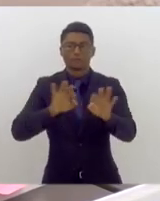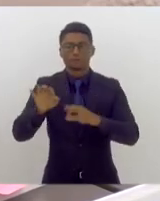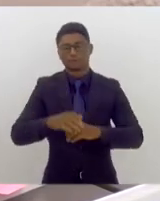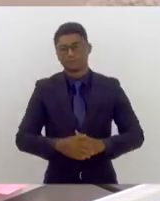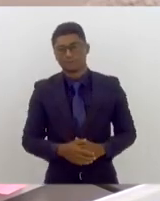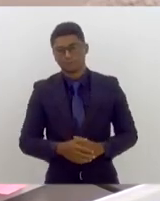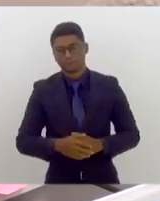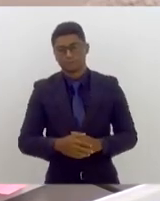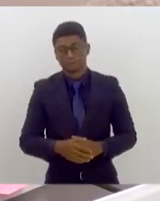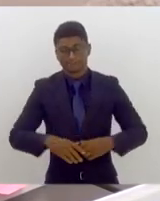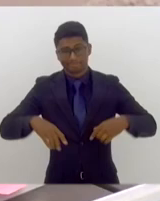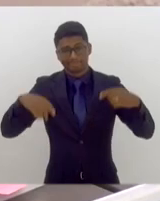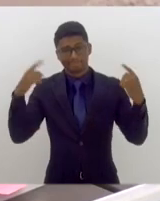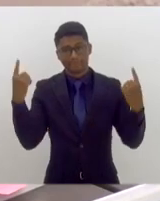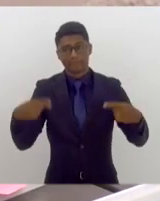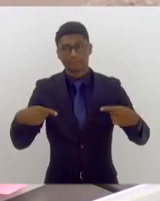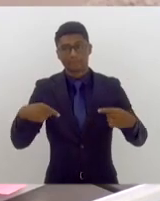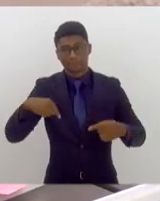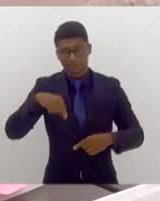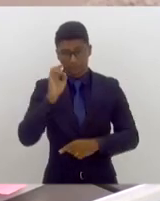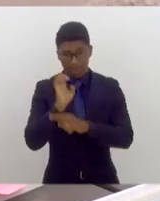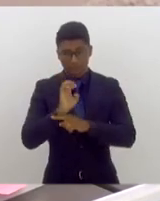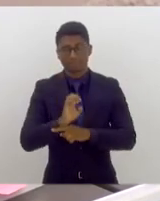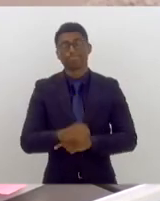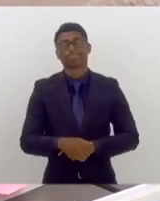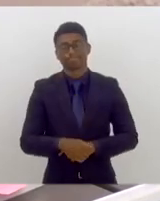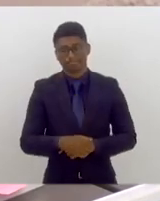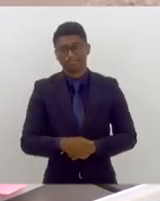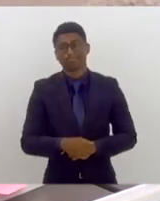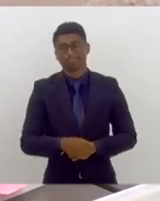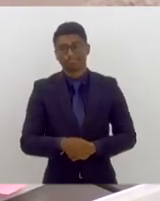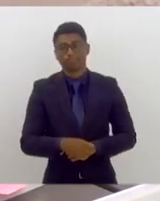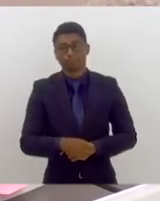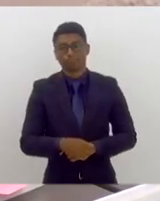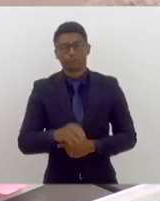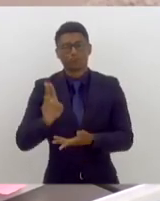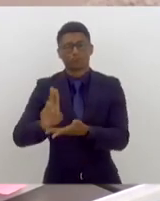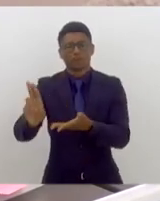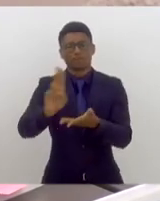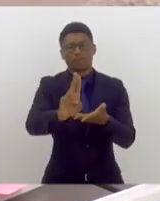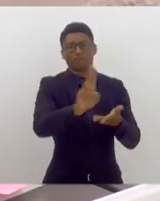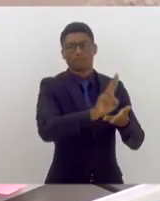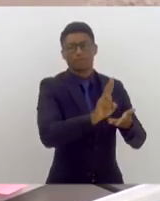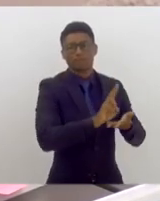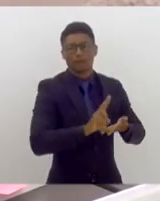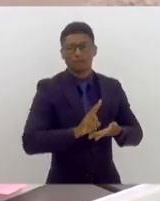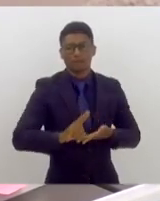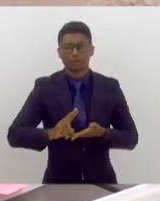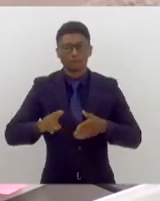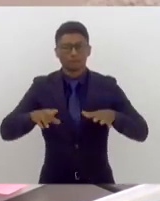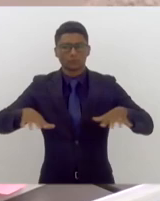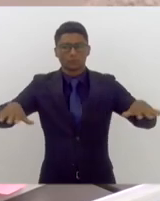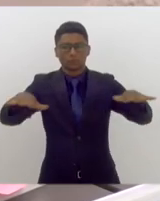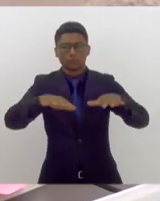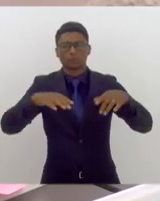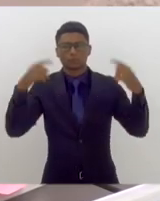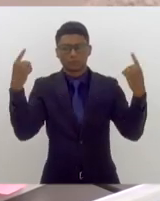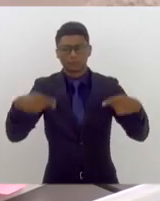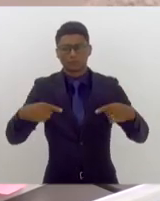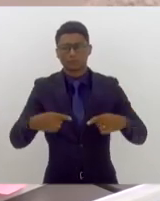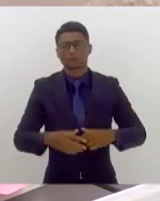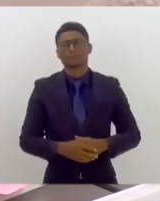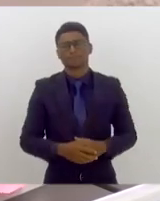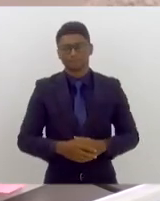que esse é um desafio que nós temos no Estado e com as nossas todas as universidades, as entidades aqui presentes, a gente terá essa